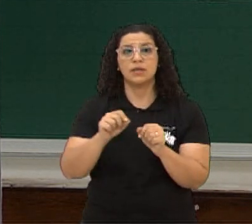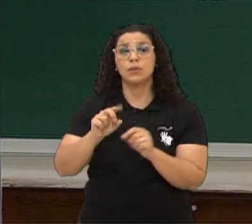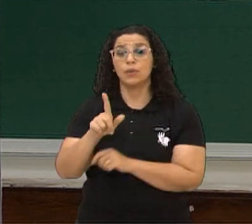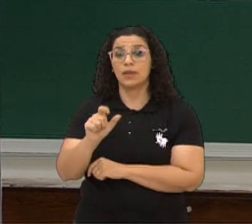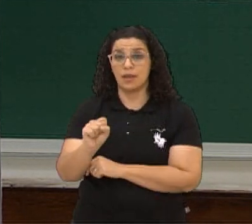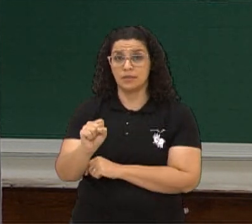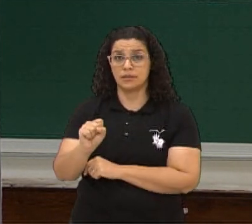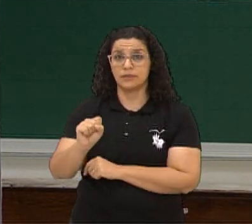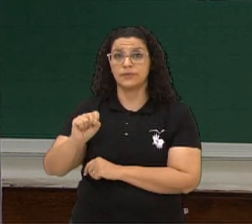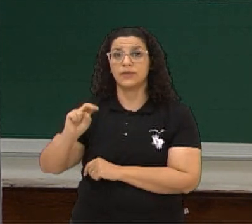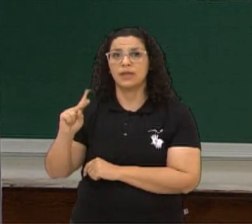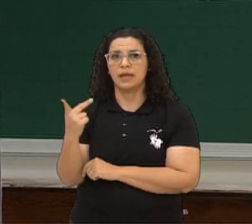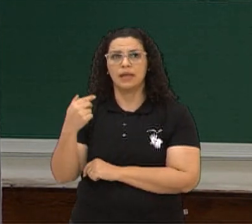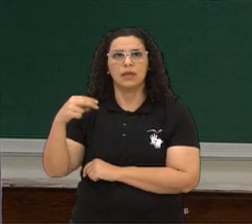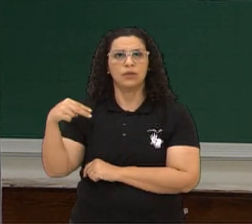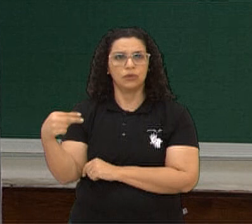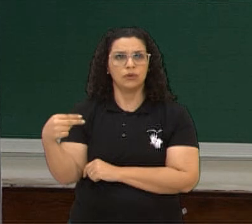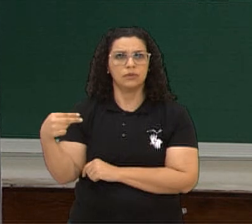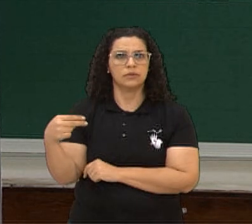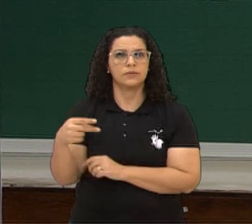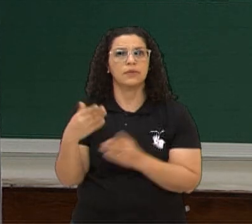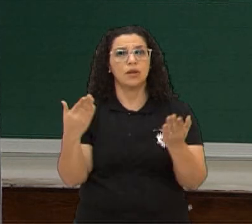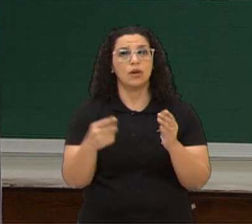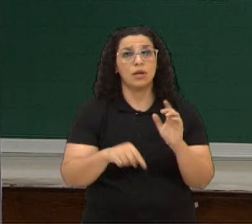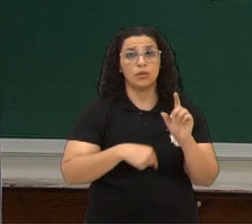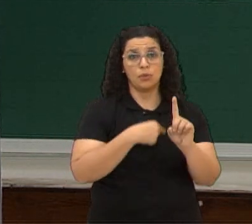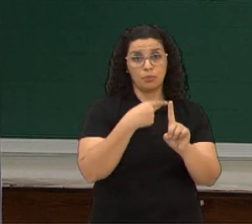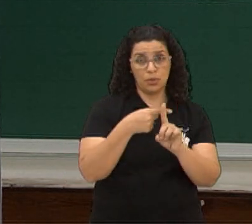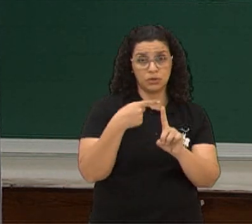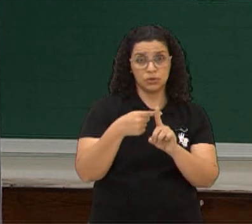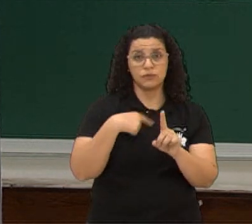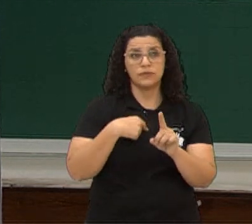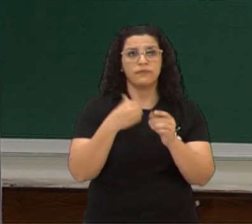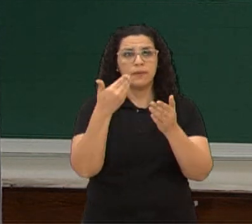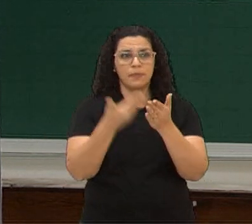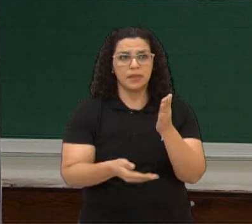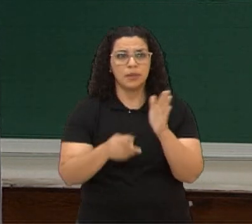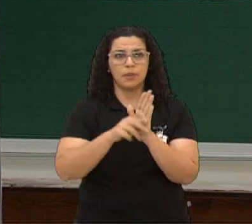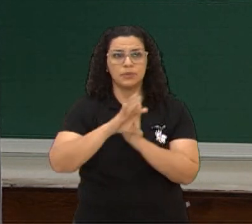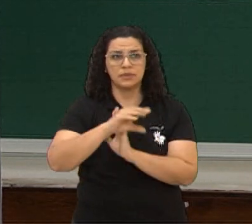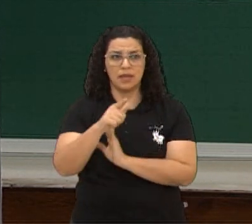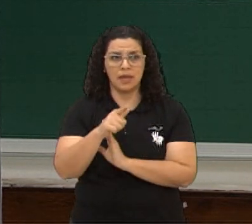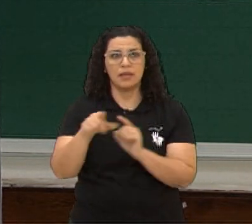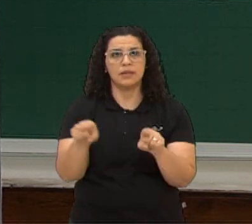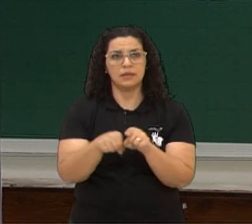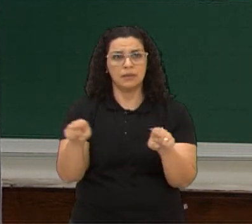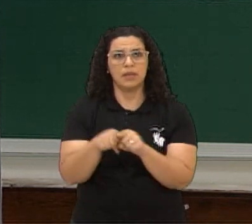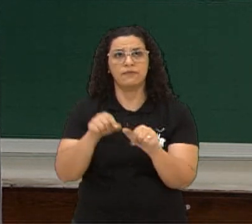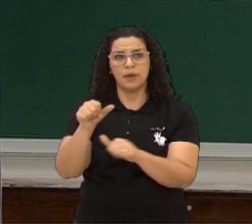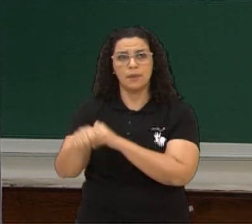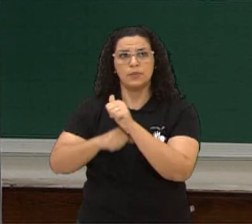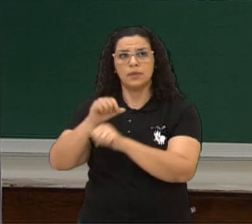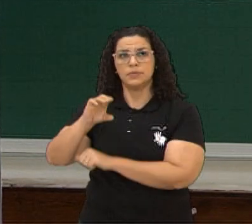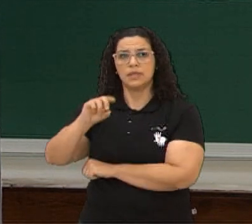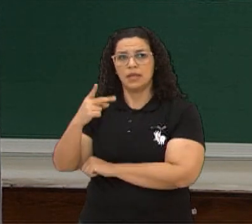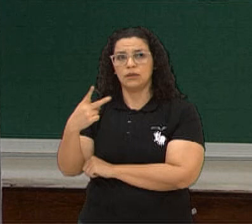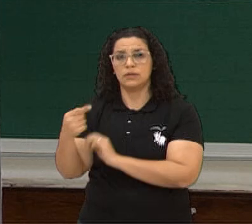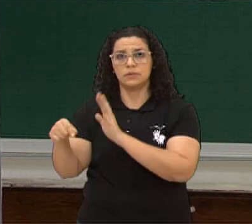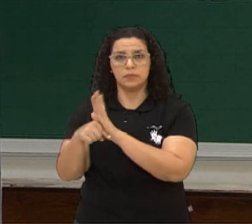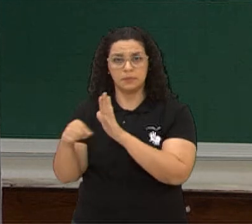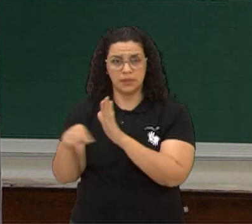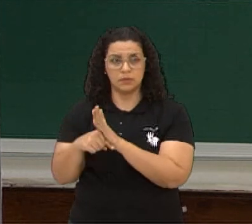gás hidrogênio. No polo positivo, a gente vai ter a descarga do Cl e vai formar o